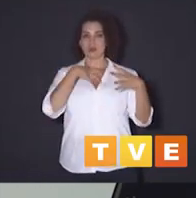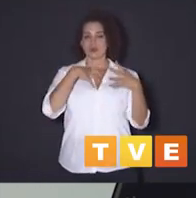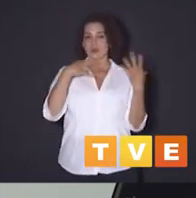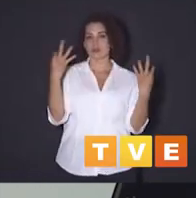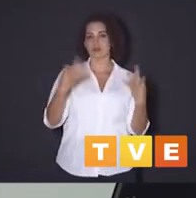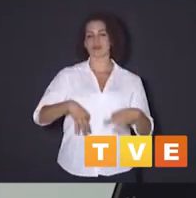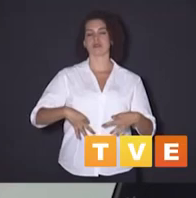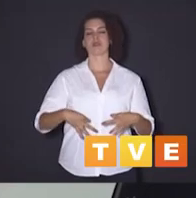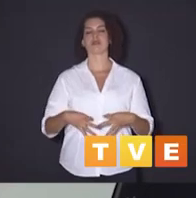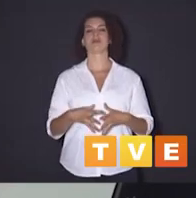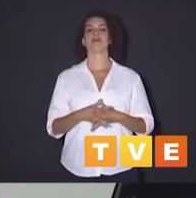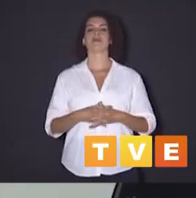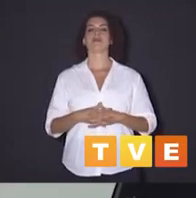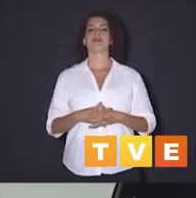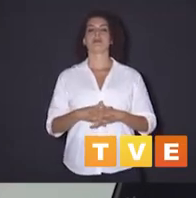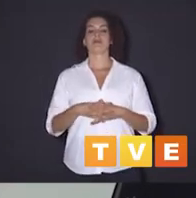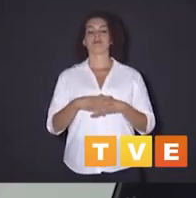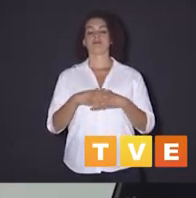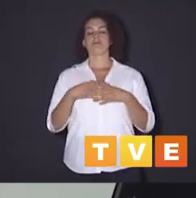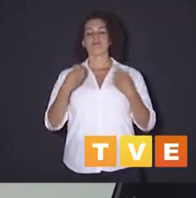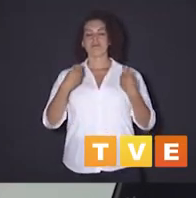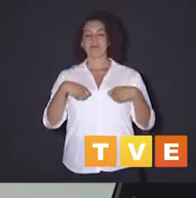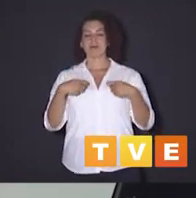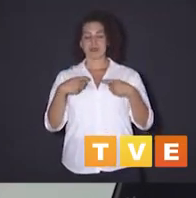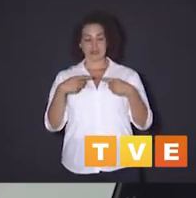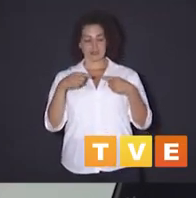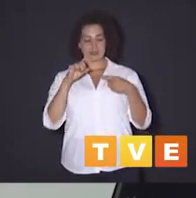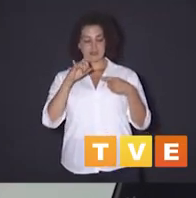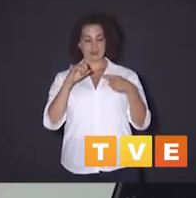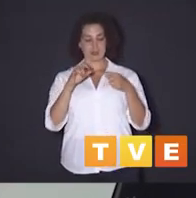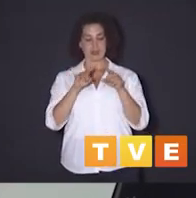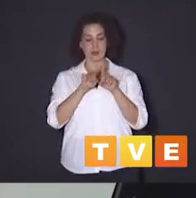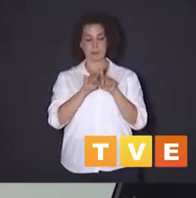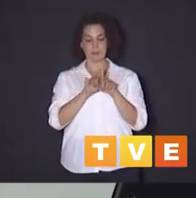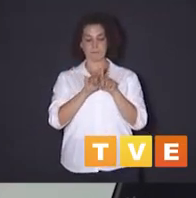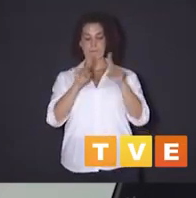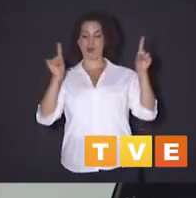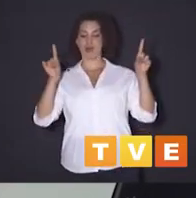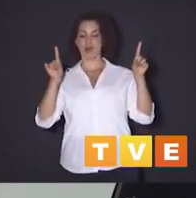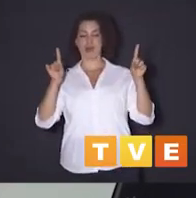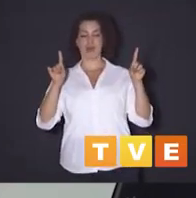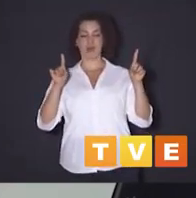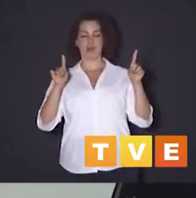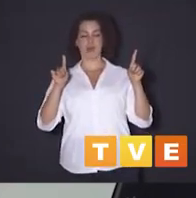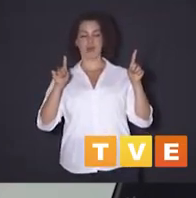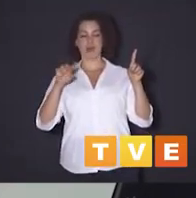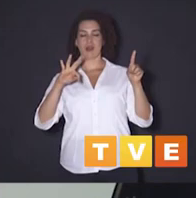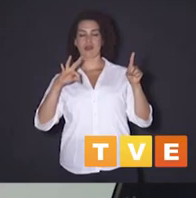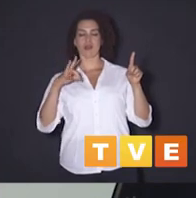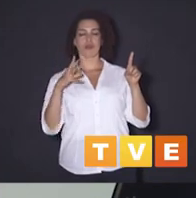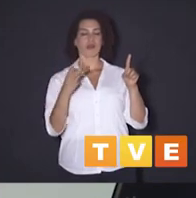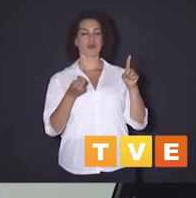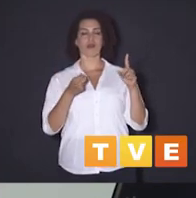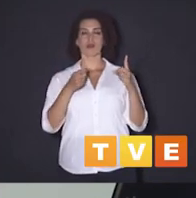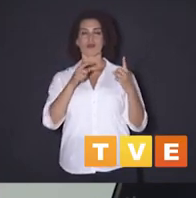é dissociar a todas as funcionalidades